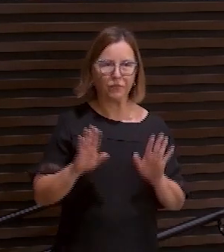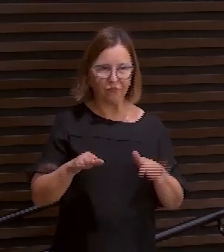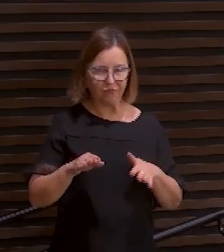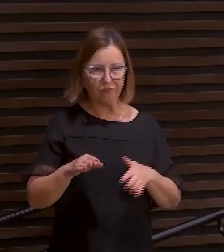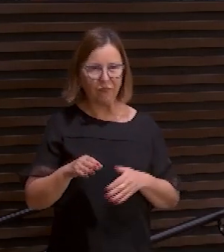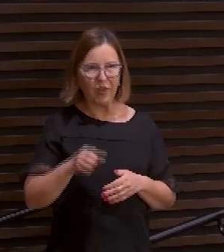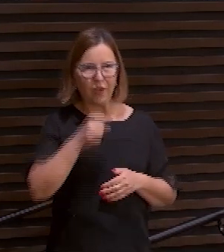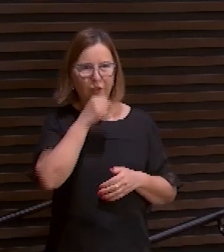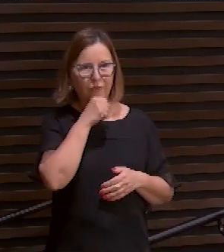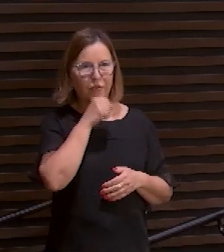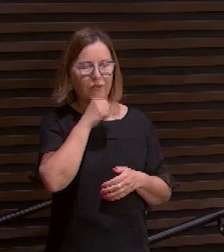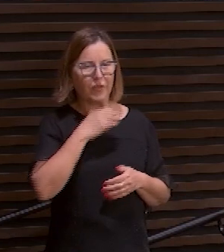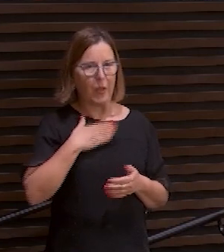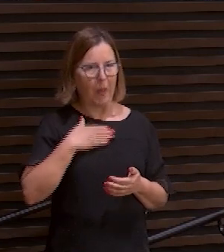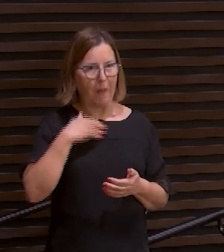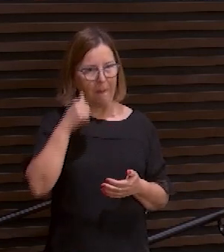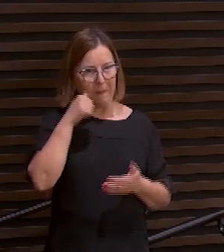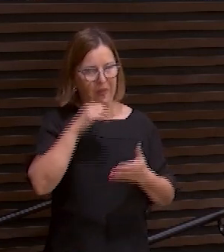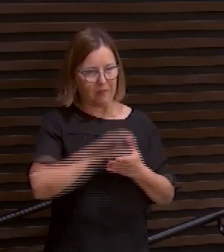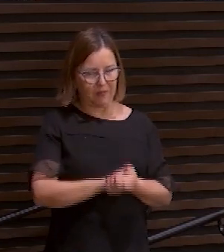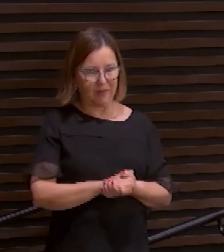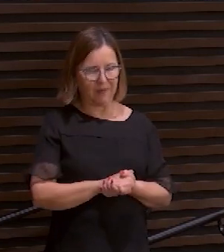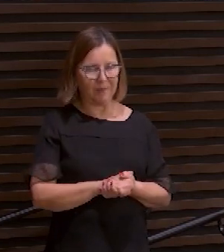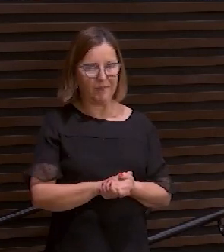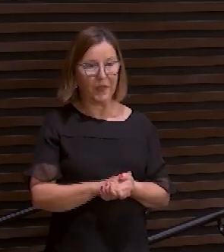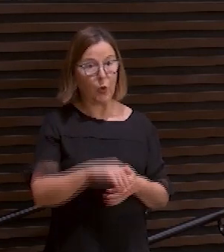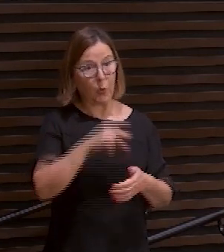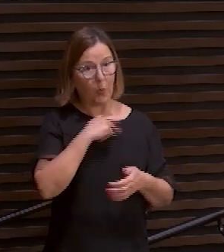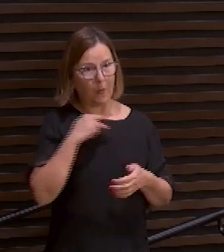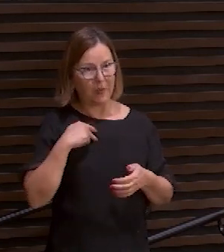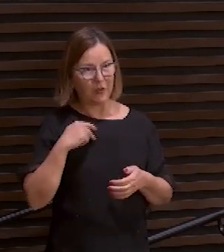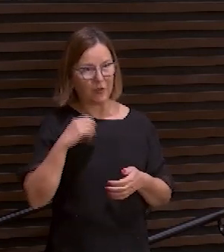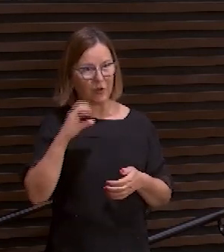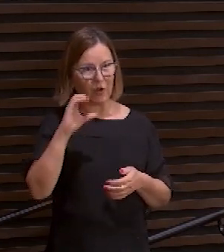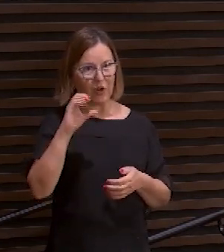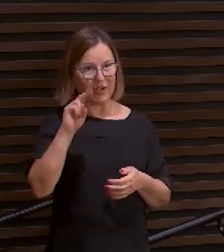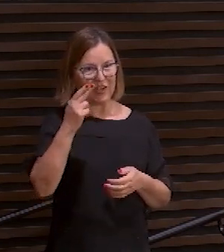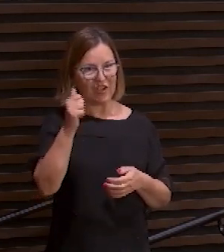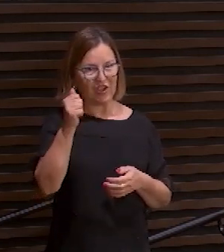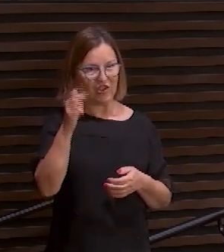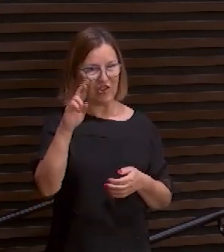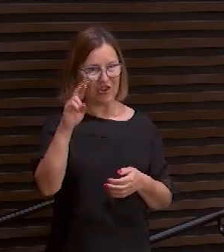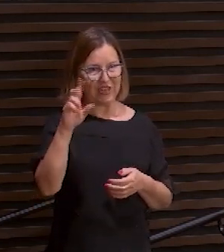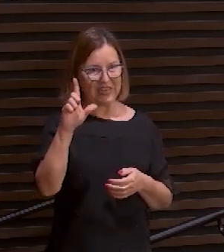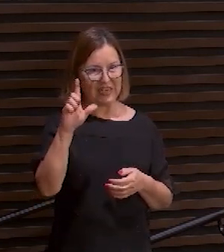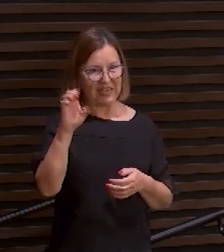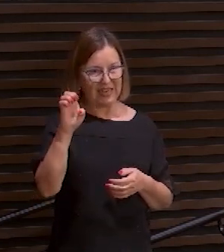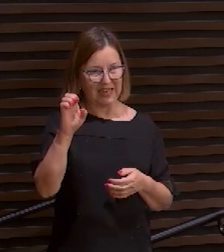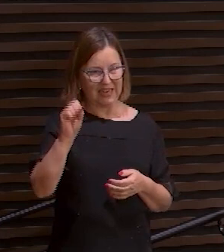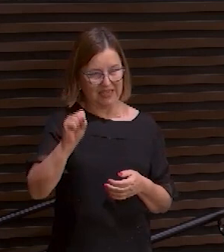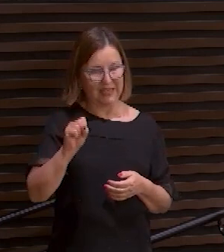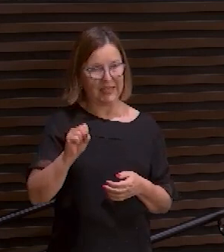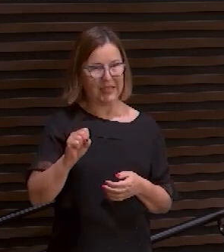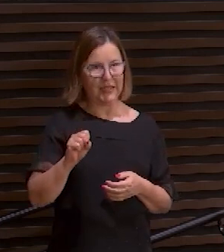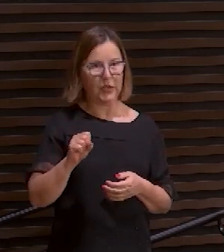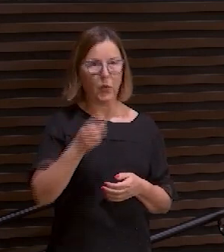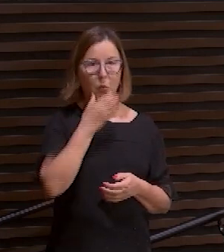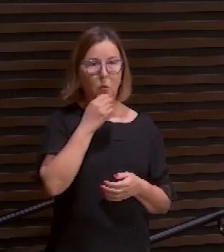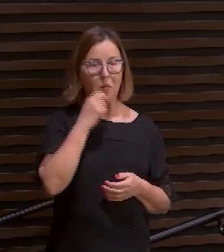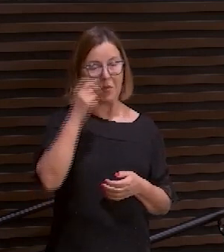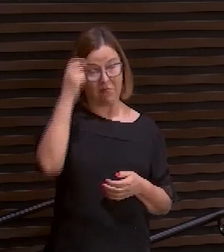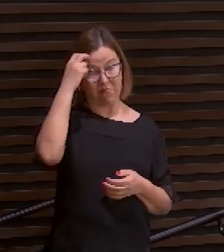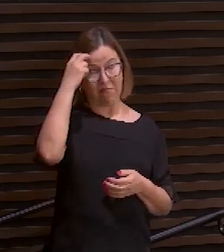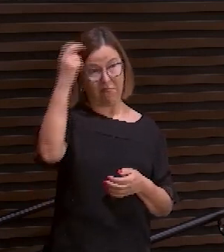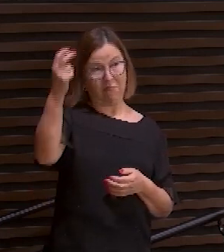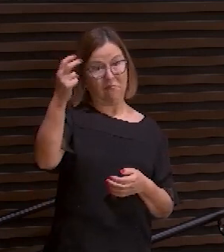esposa, o pastor Charles, ele era um homem muito preparado,